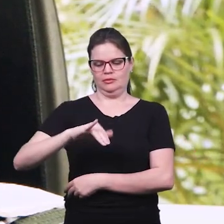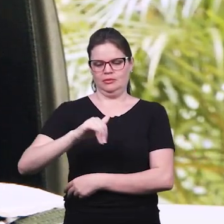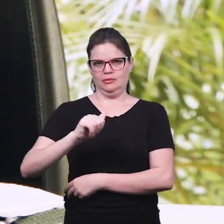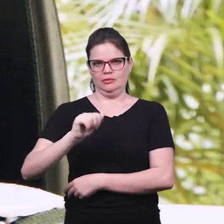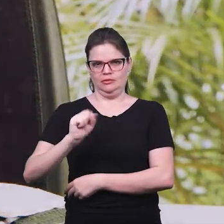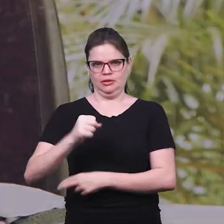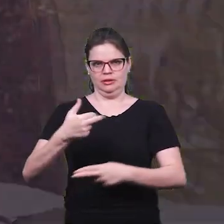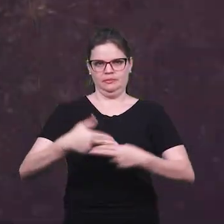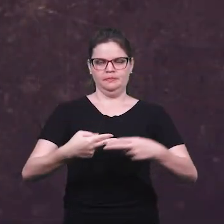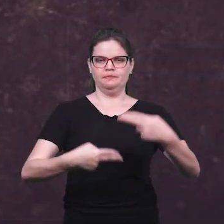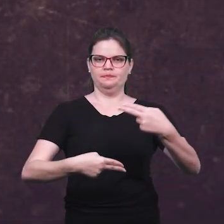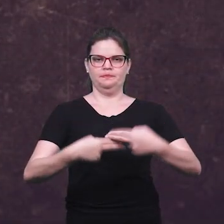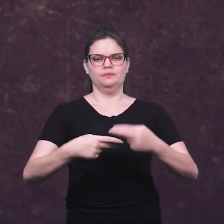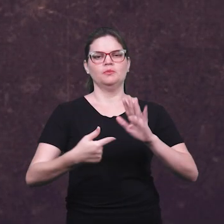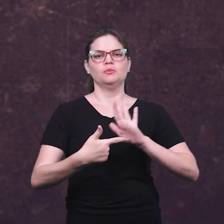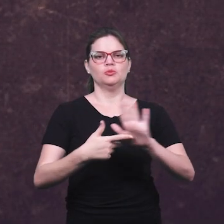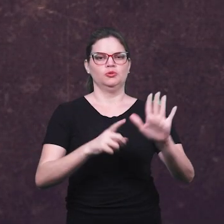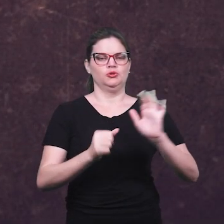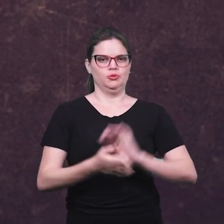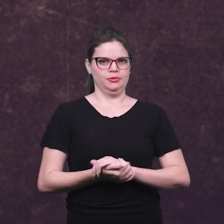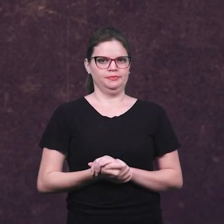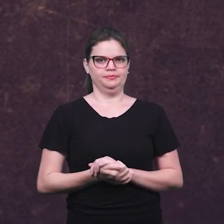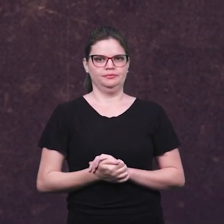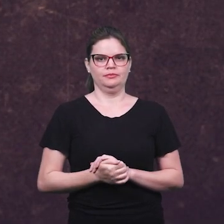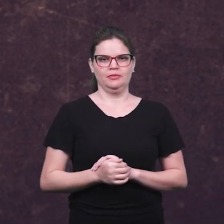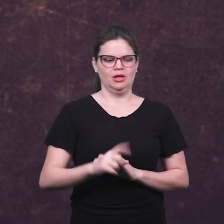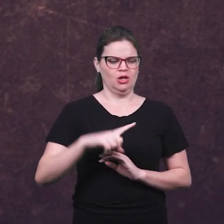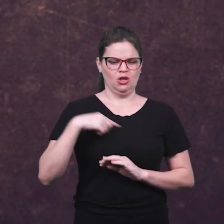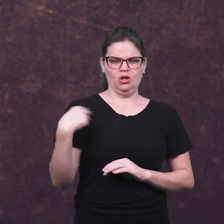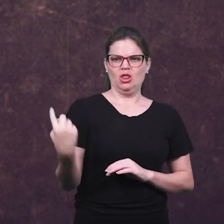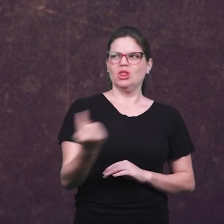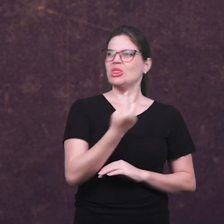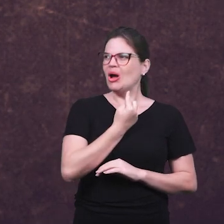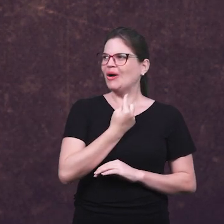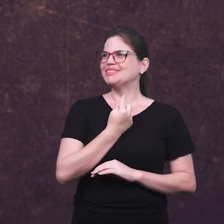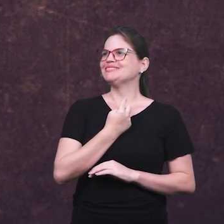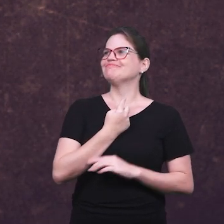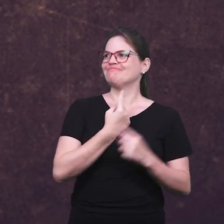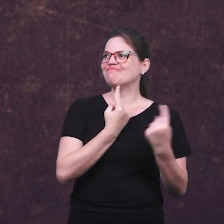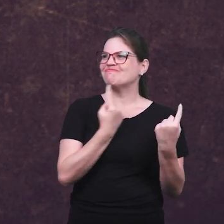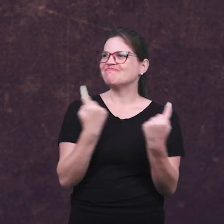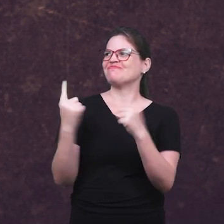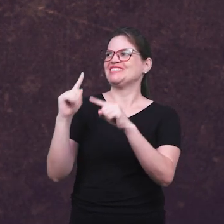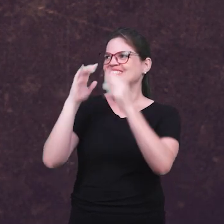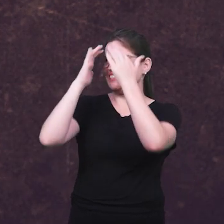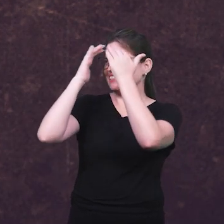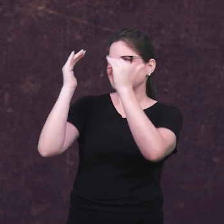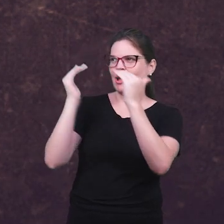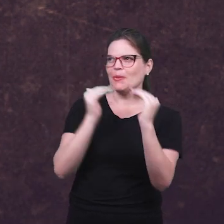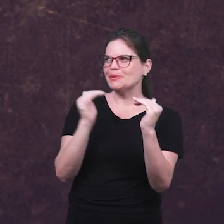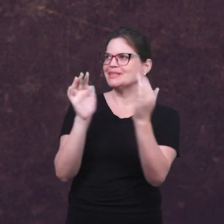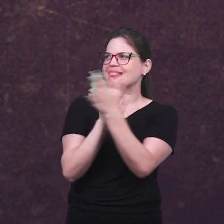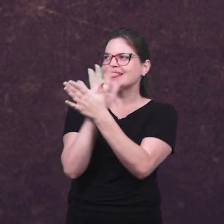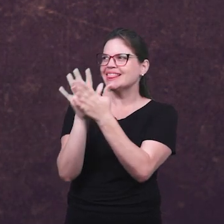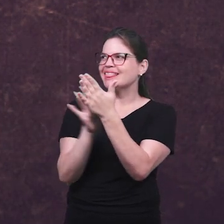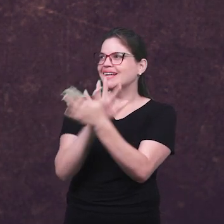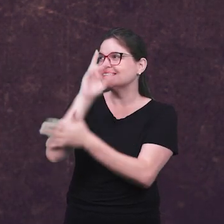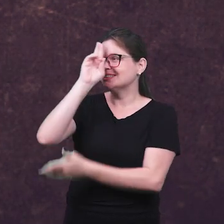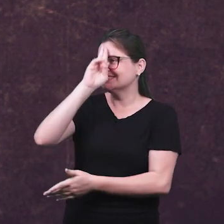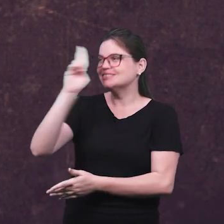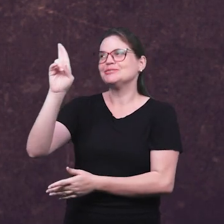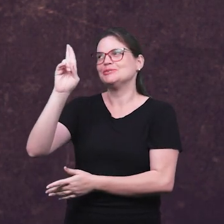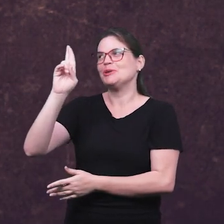1,7 diz assim: de todos nos corrompemos contra ti e não guardamos os mandamentos, nem estatutos e nem os juízos